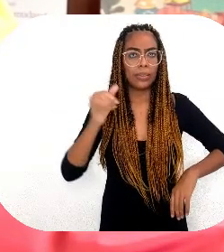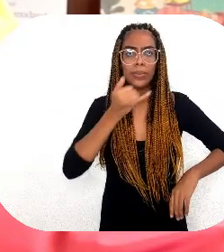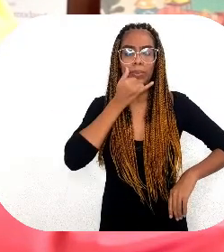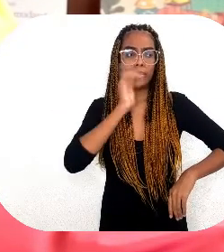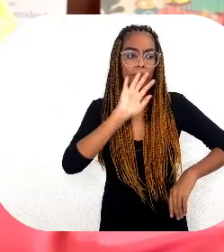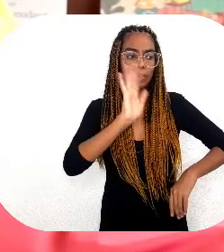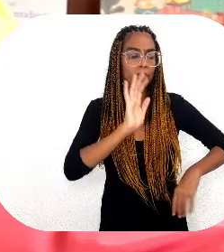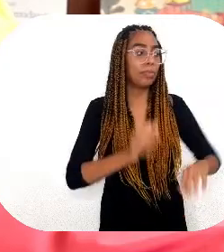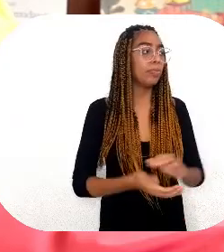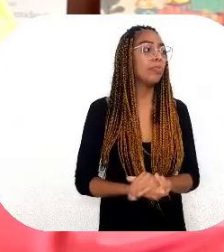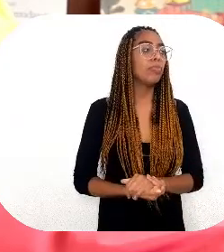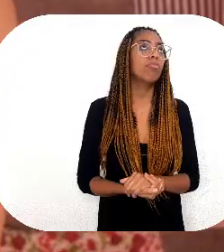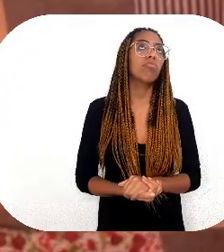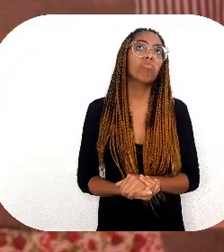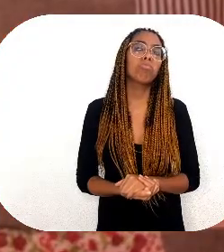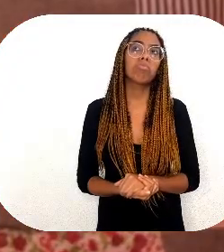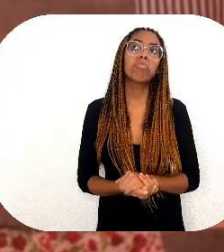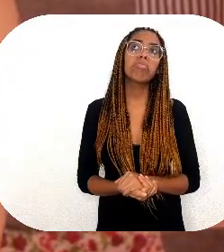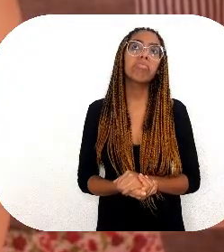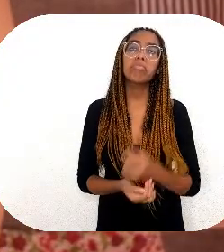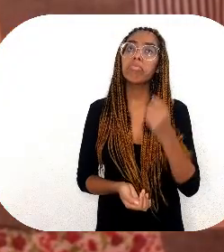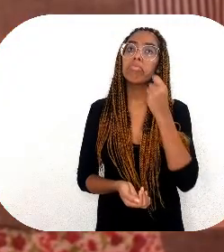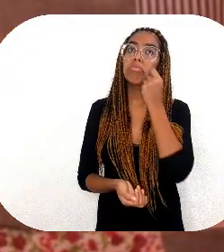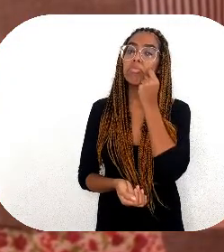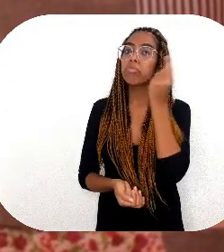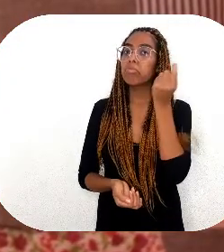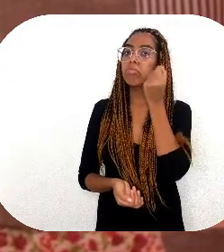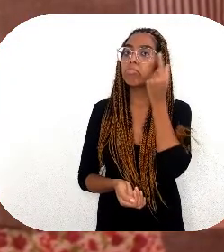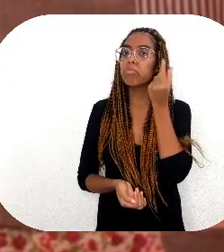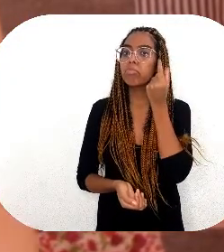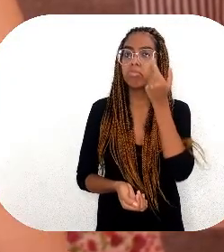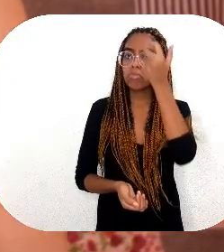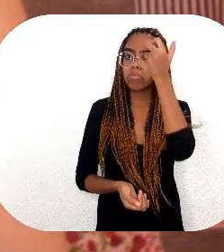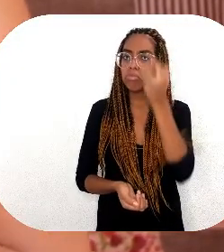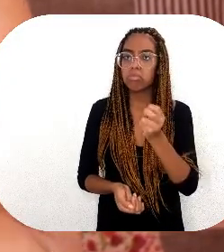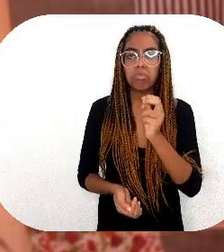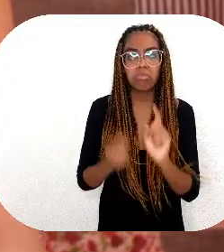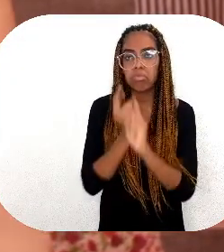então eu tenho que ir, hein? Tchau, vou-me embora. E saiu.